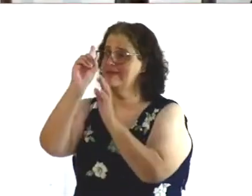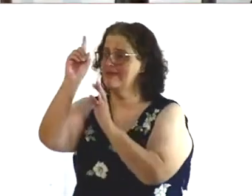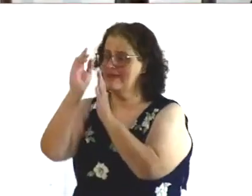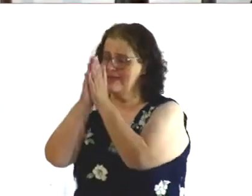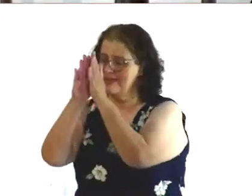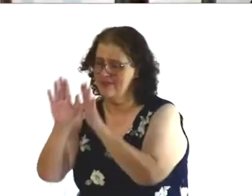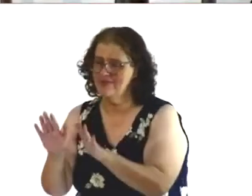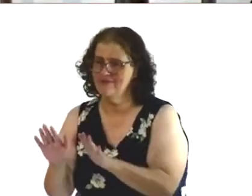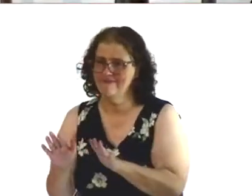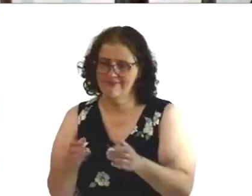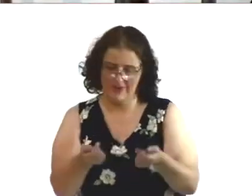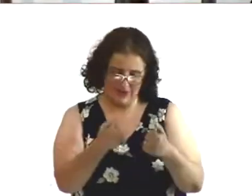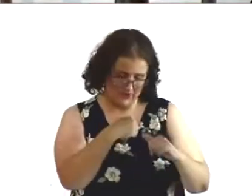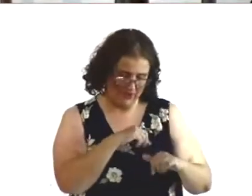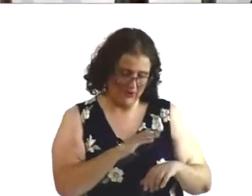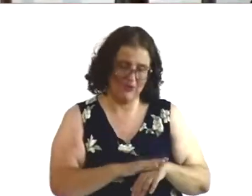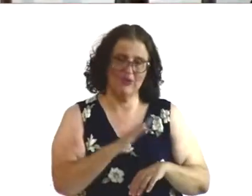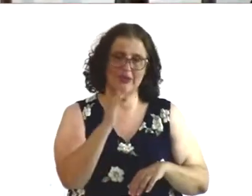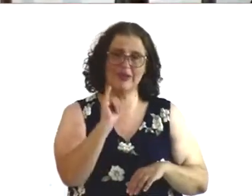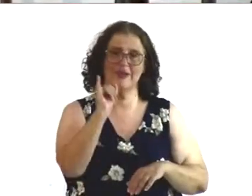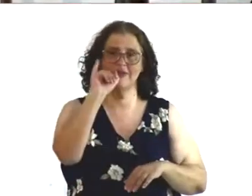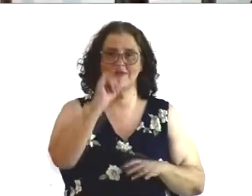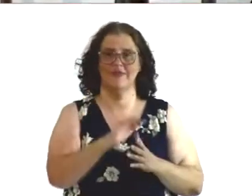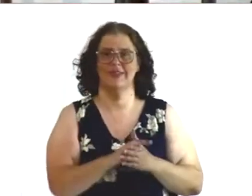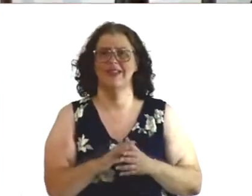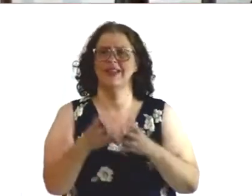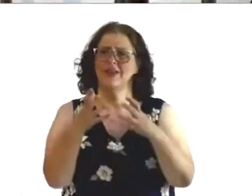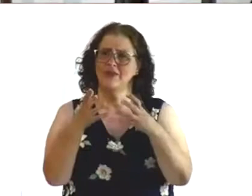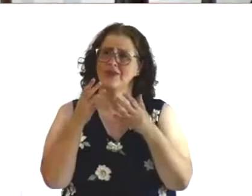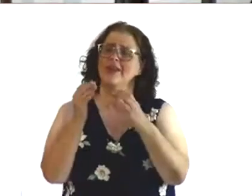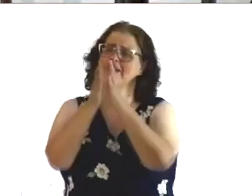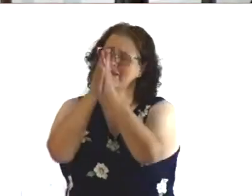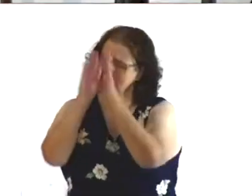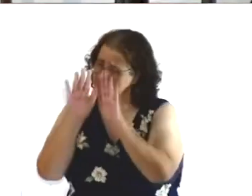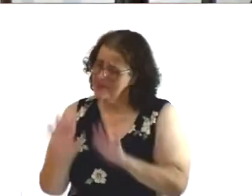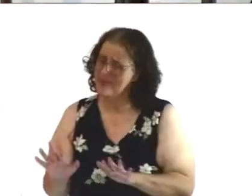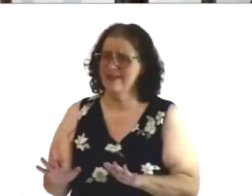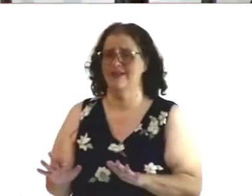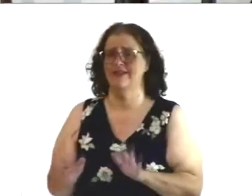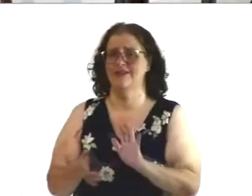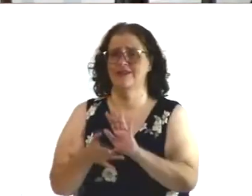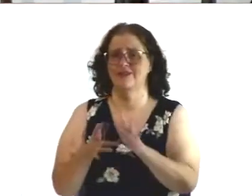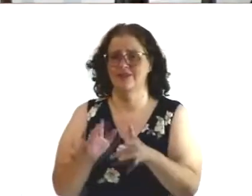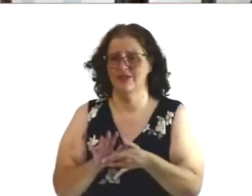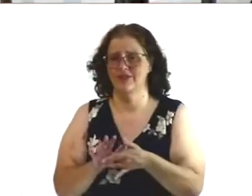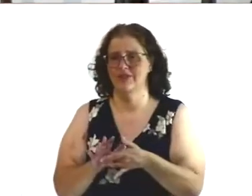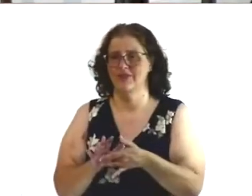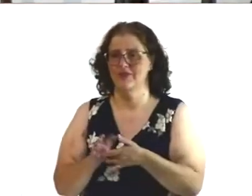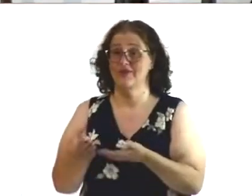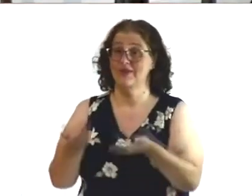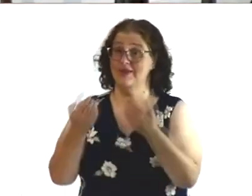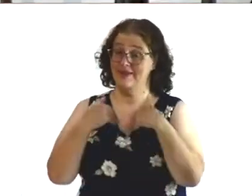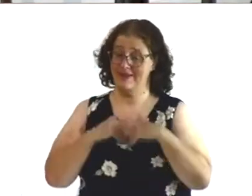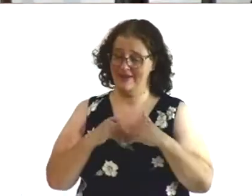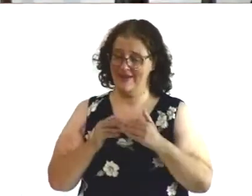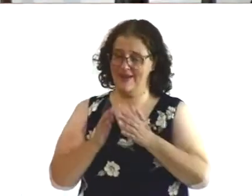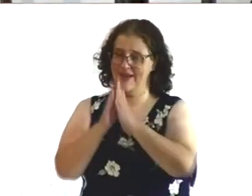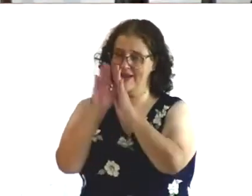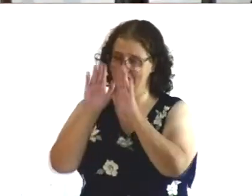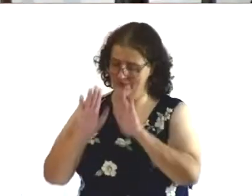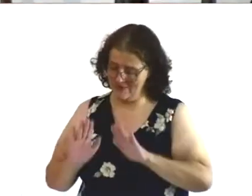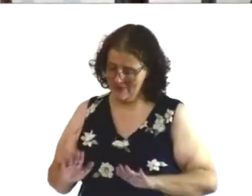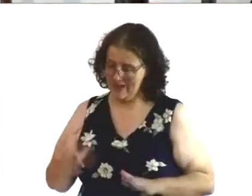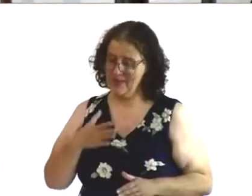problema. Senhor, eu quero adorar também a Jesus, mas quero adorar a mim também, ao meu posto, a